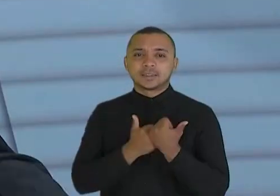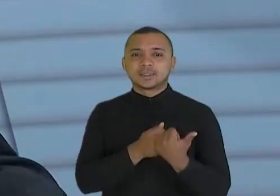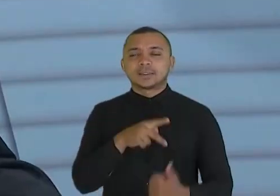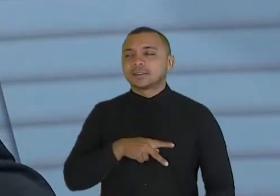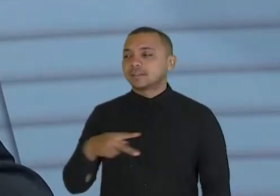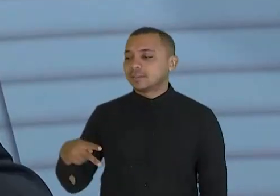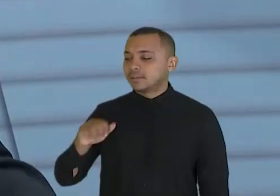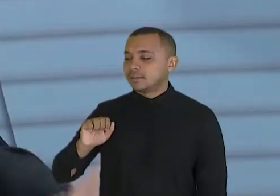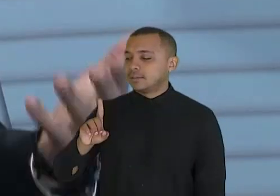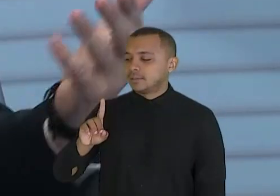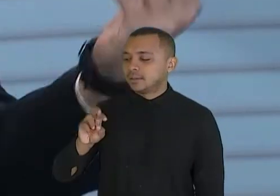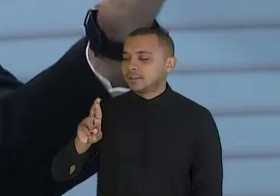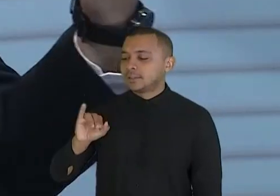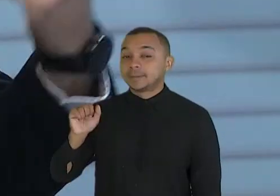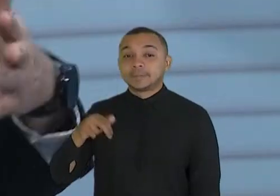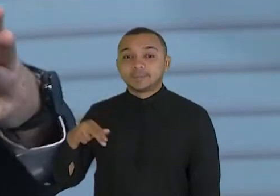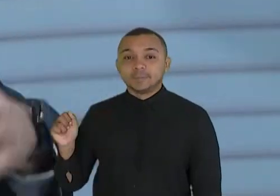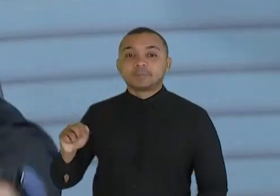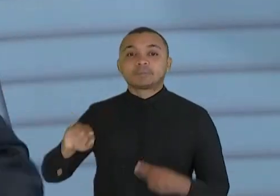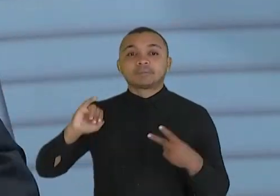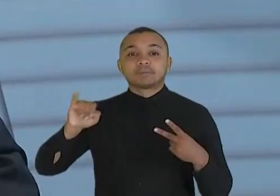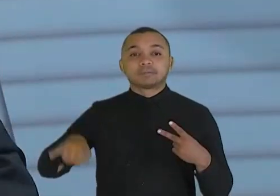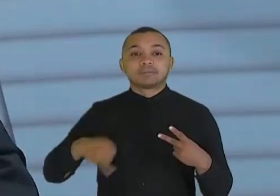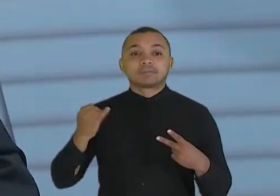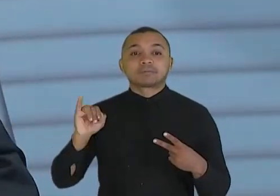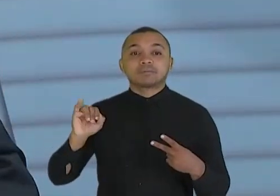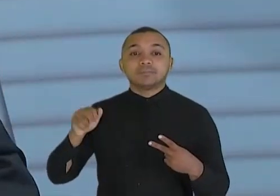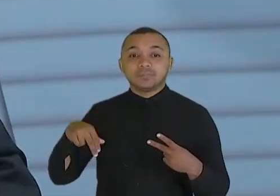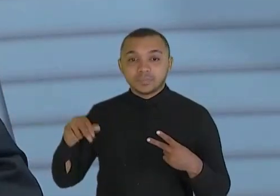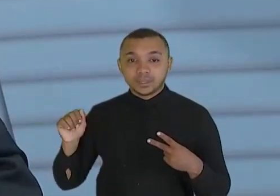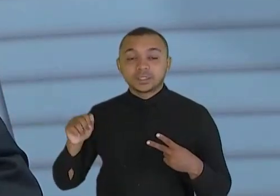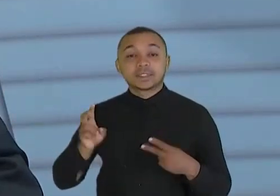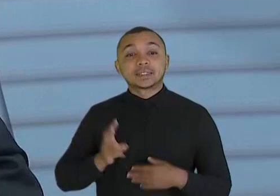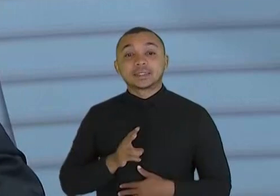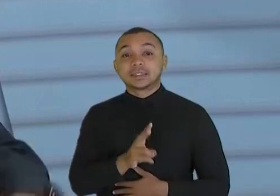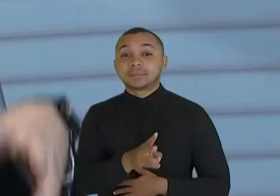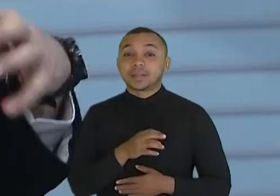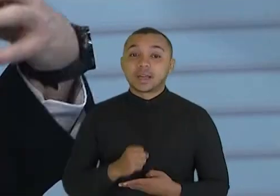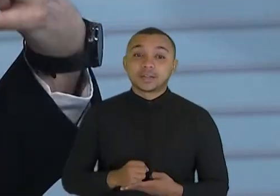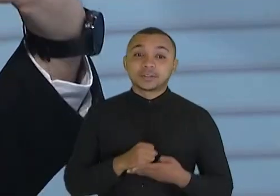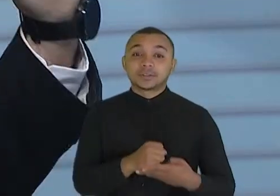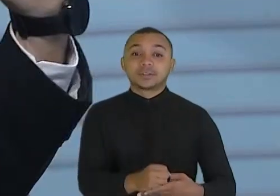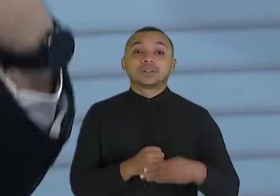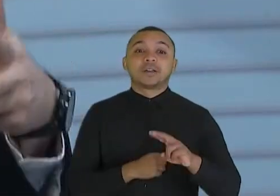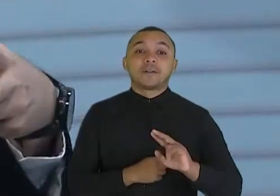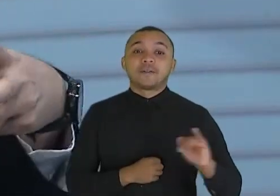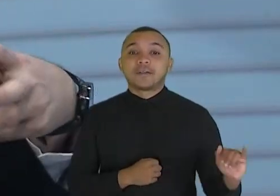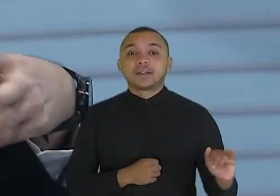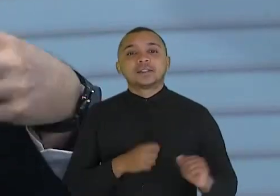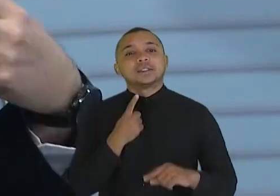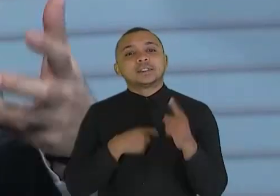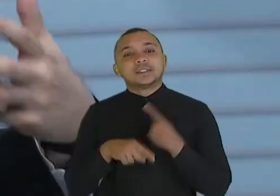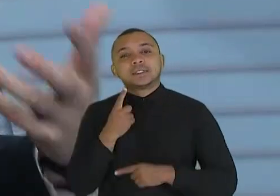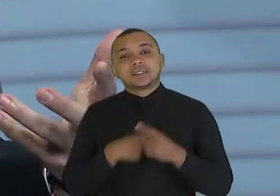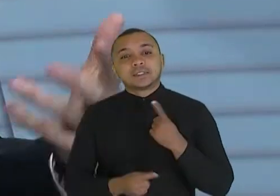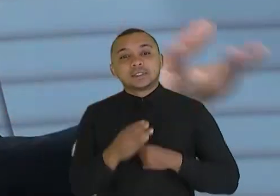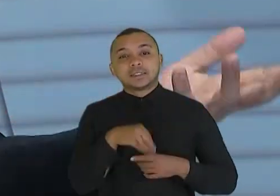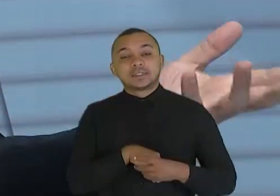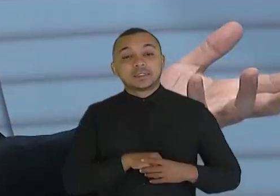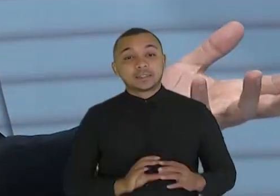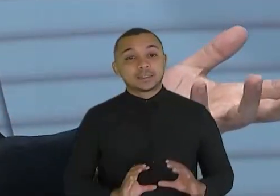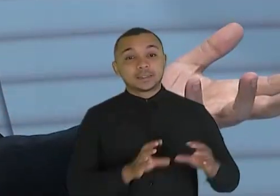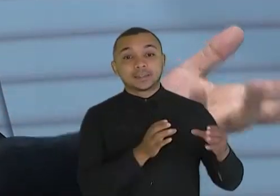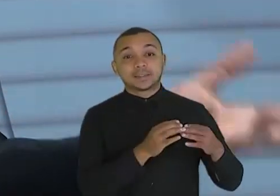professora Gina também, que desde sempre está à frente também nos ajudando. Então, é o desejo da própria instituição Unifor.